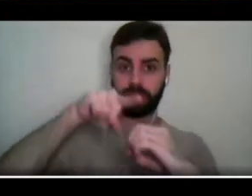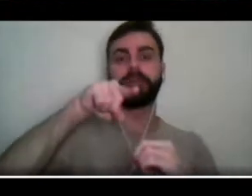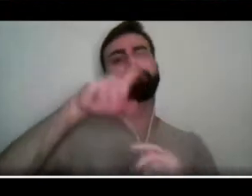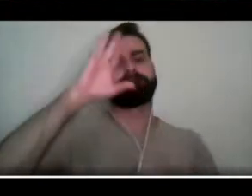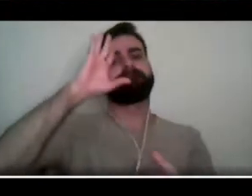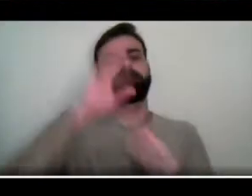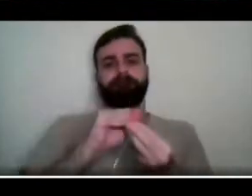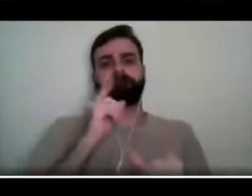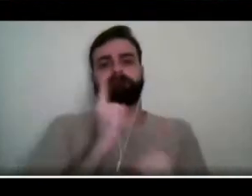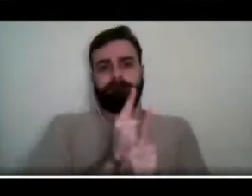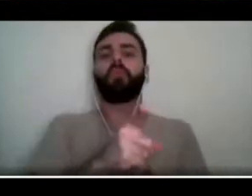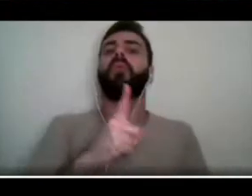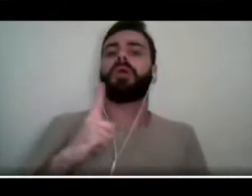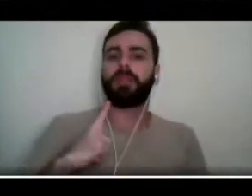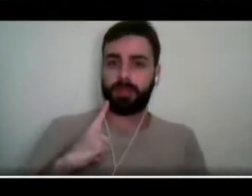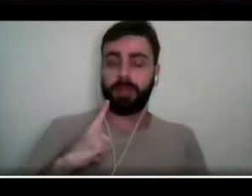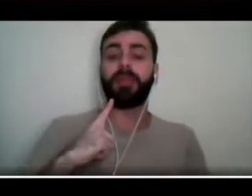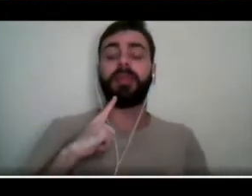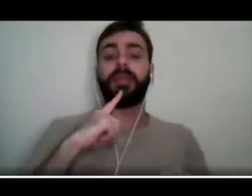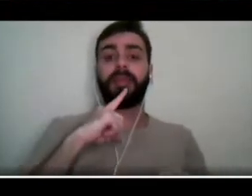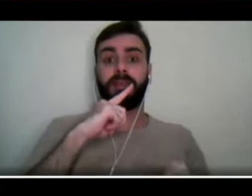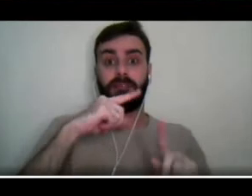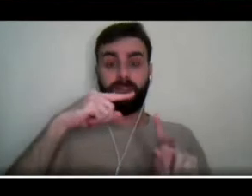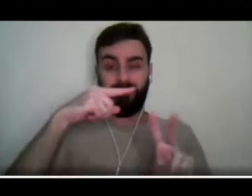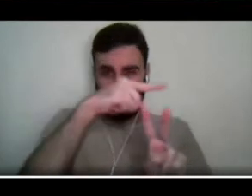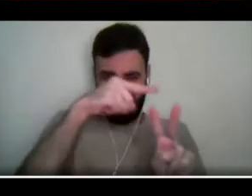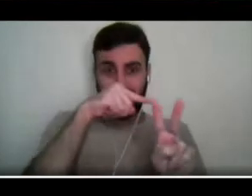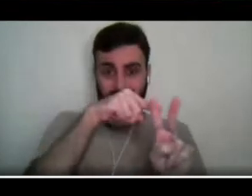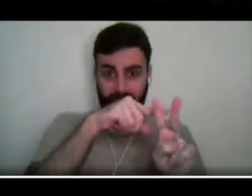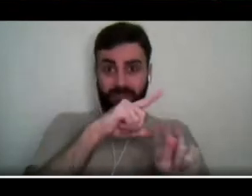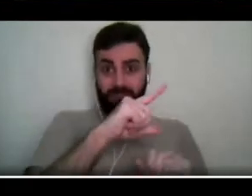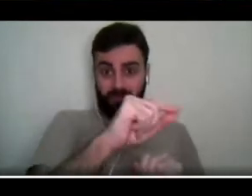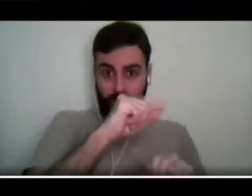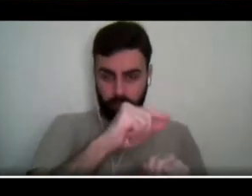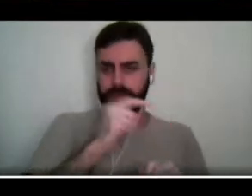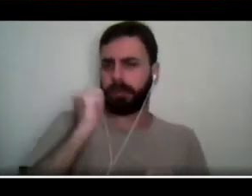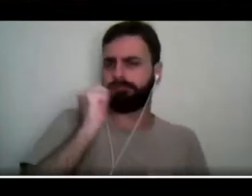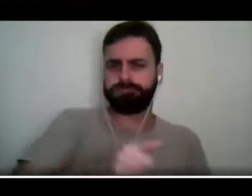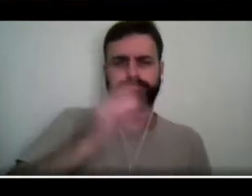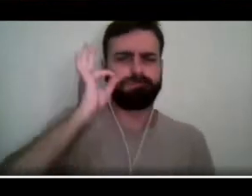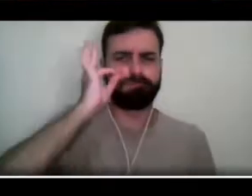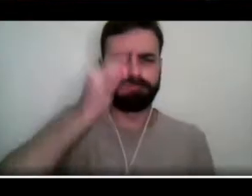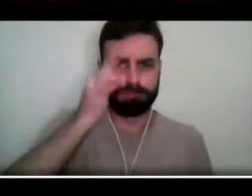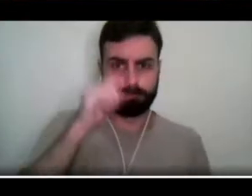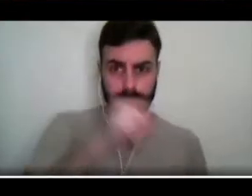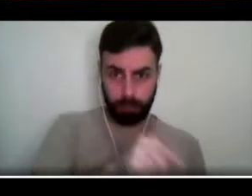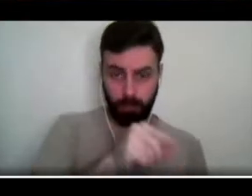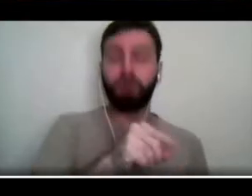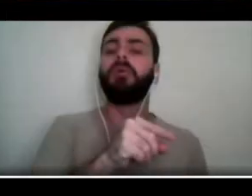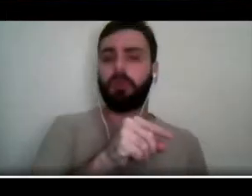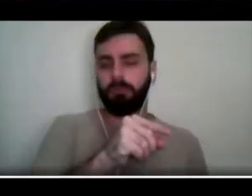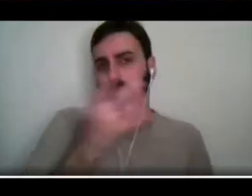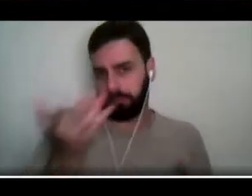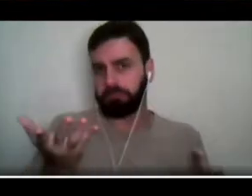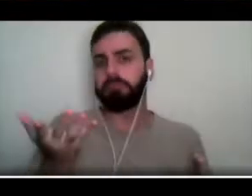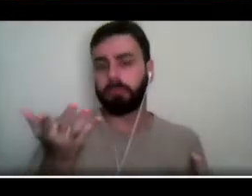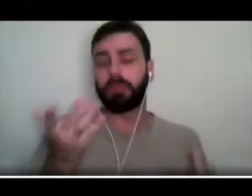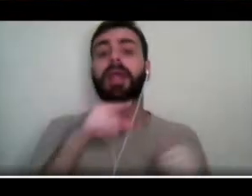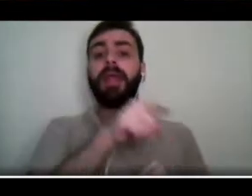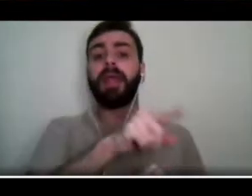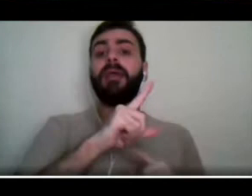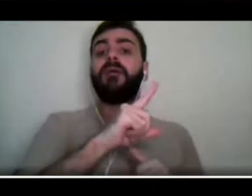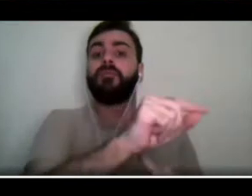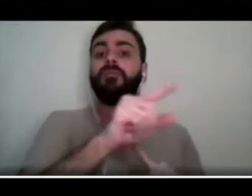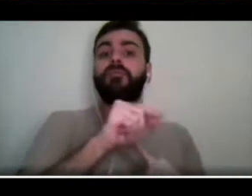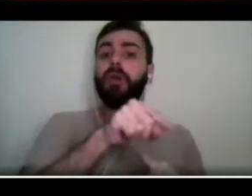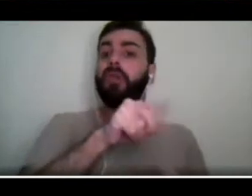o vetor velocidade instantânea, que é simplesmente o vetor velocidade, né? E o vetor velocidade, ele